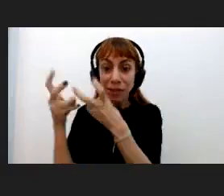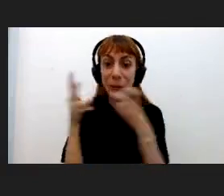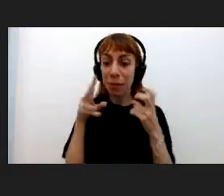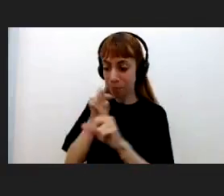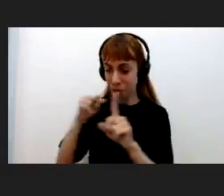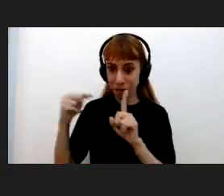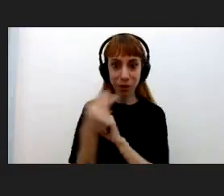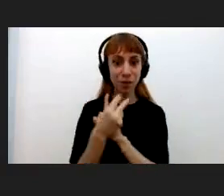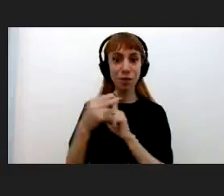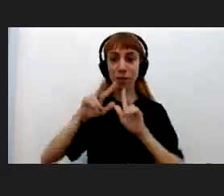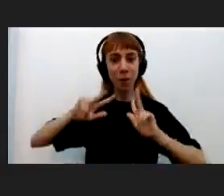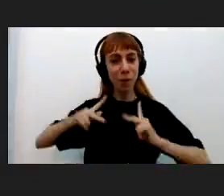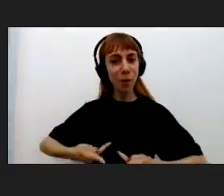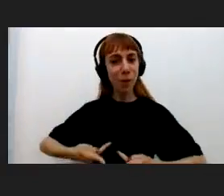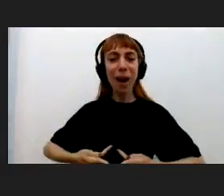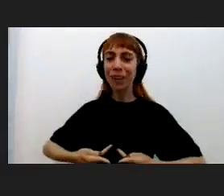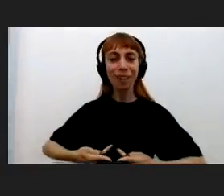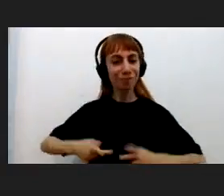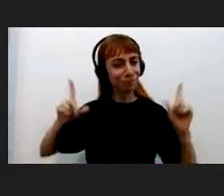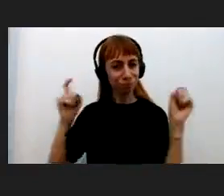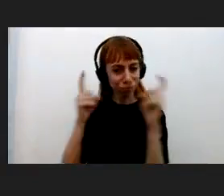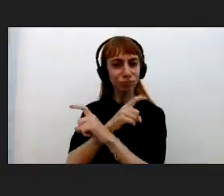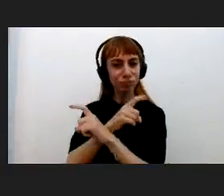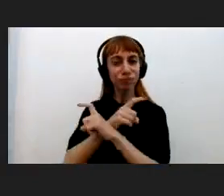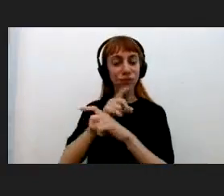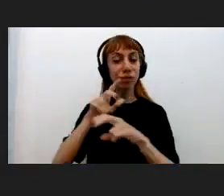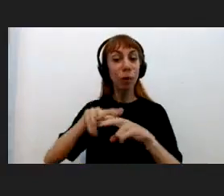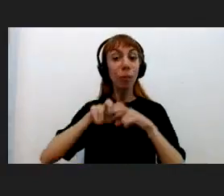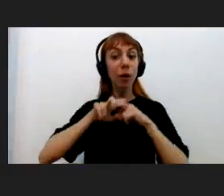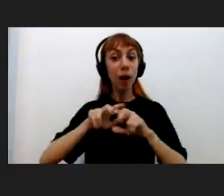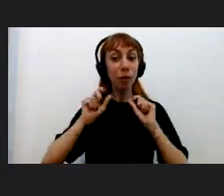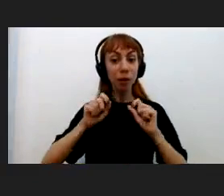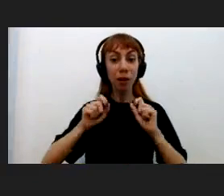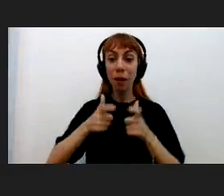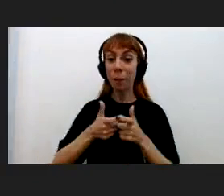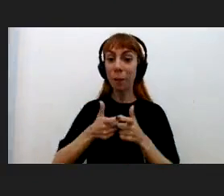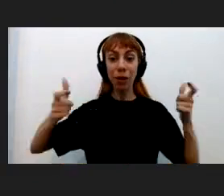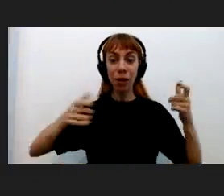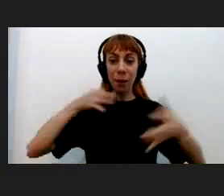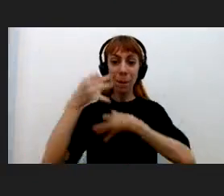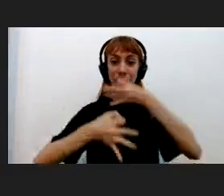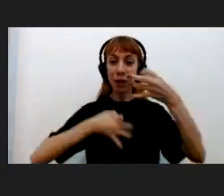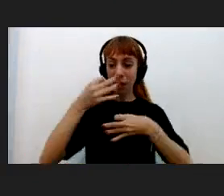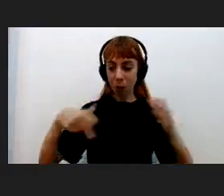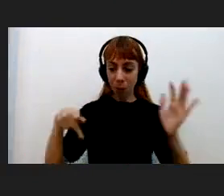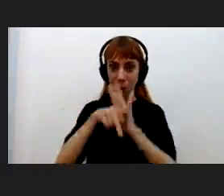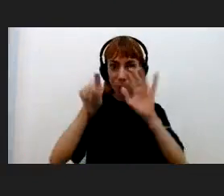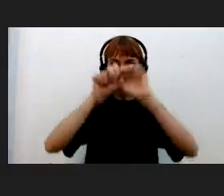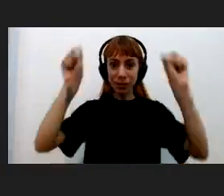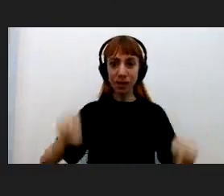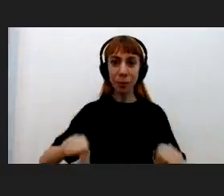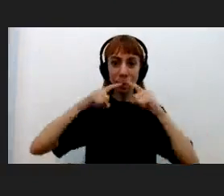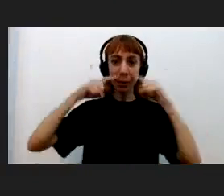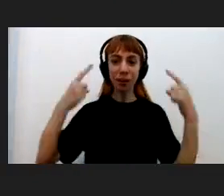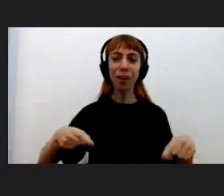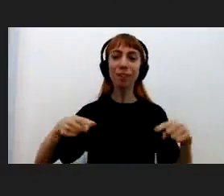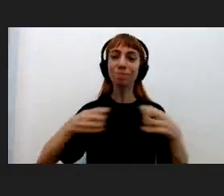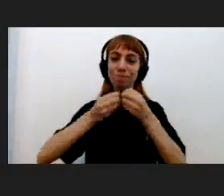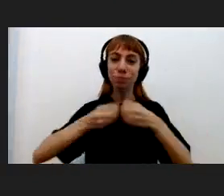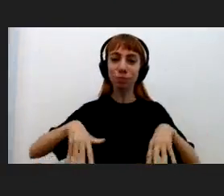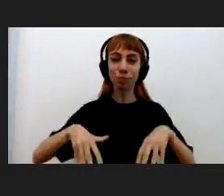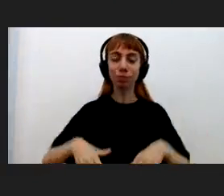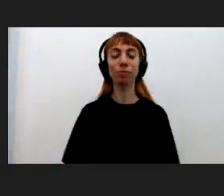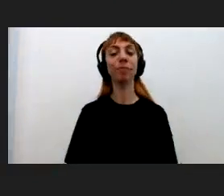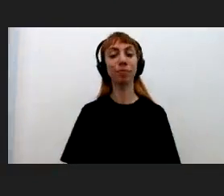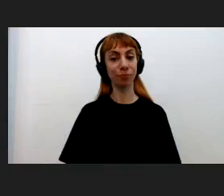certeza. E em grande parte pelas práticas discursivas, né? Então, essa maneira de pensar que ela